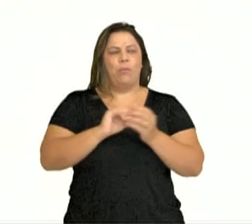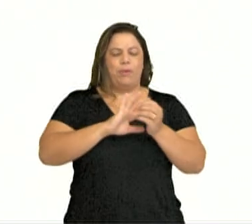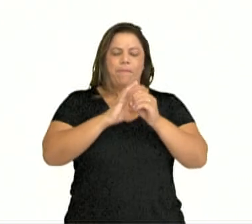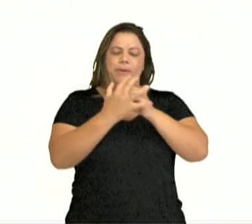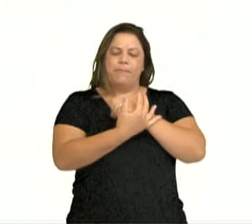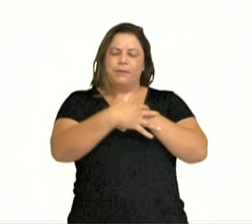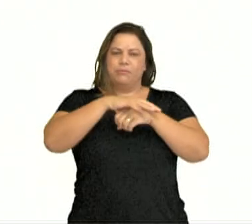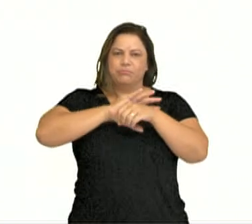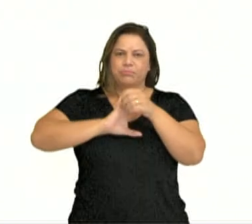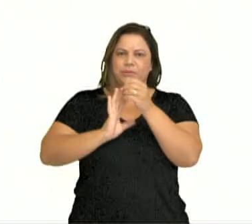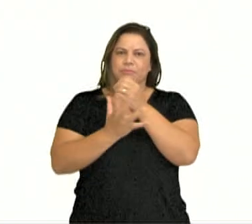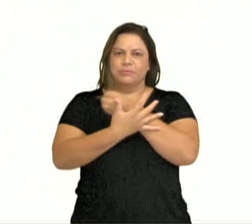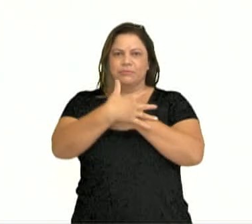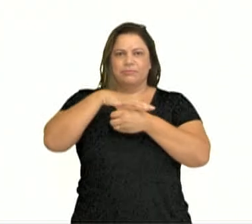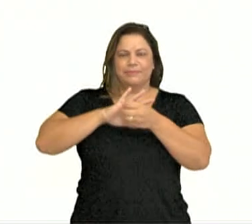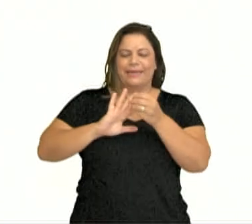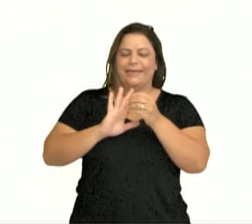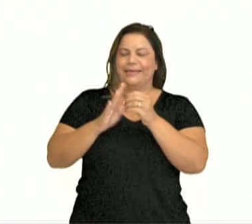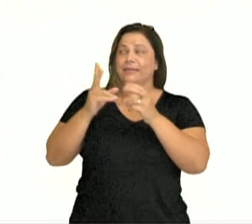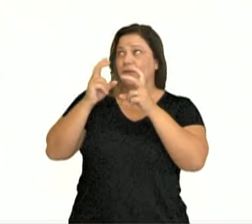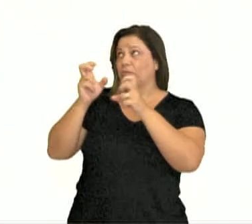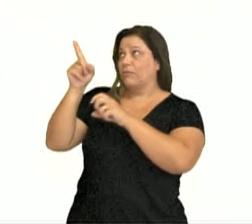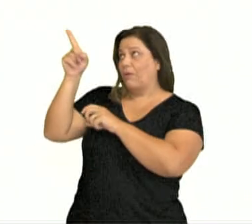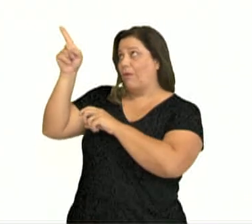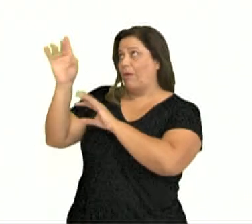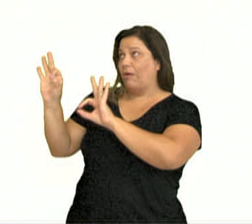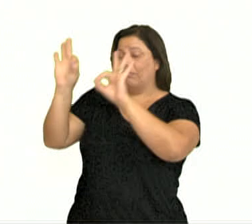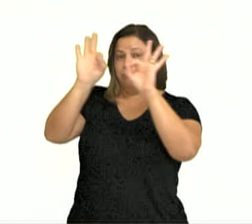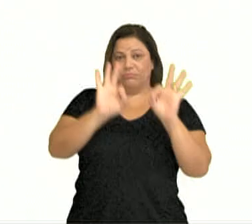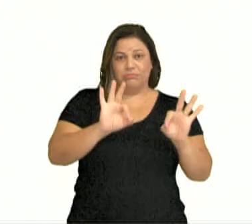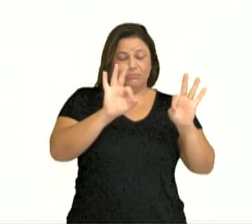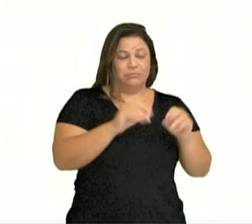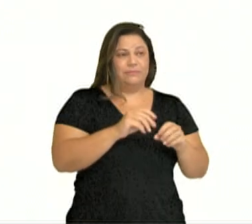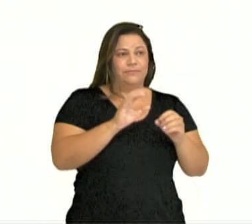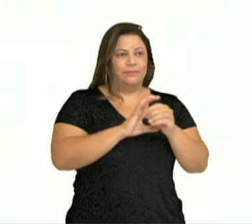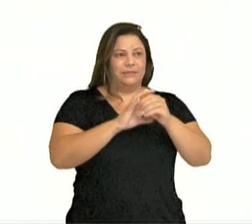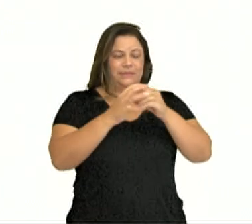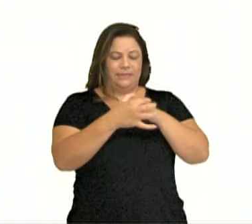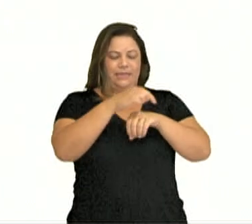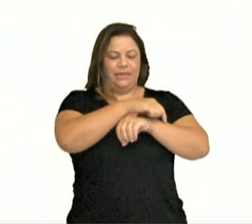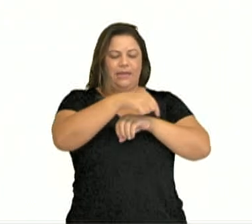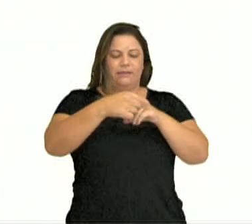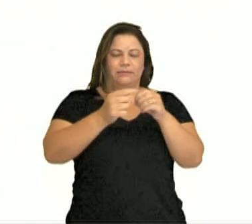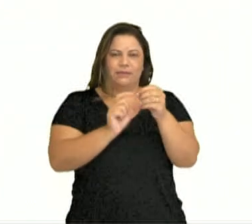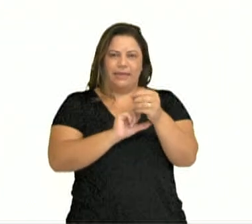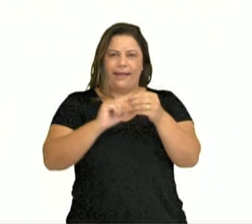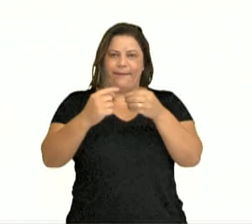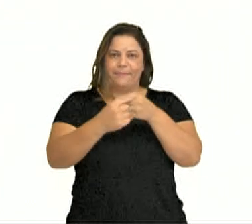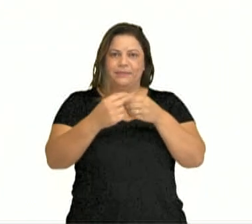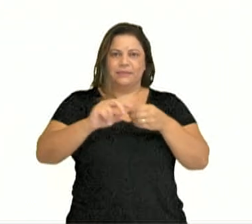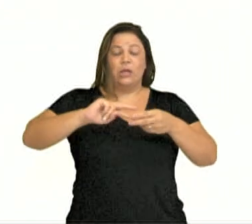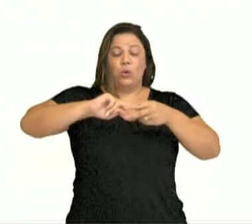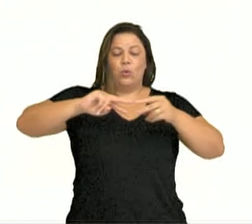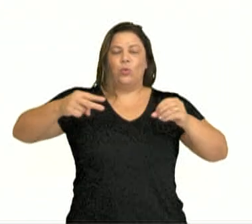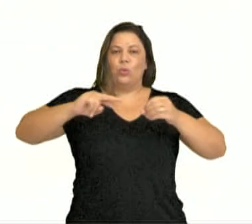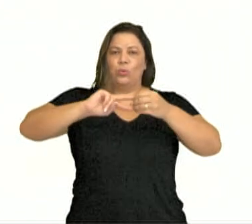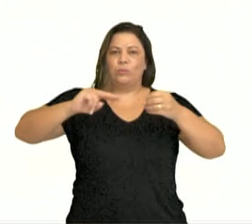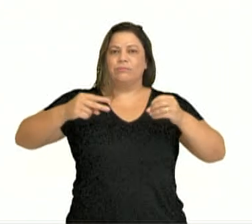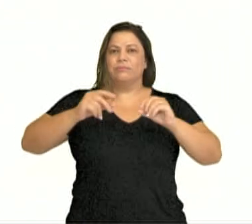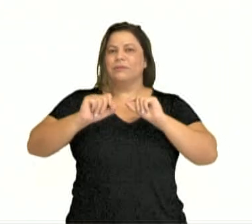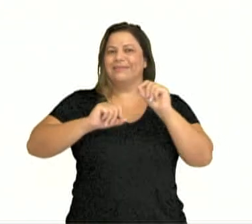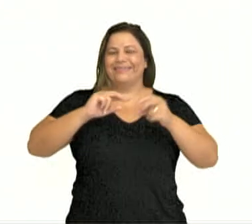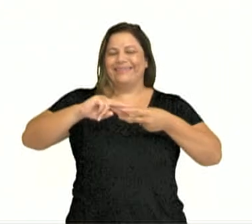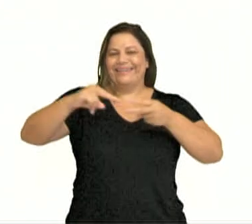peptídeo glicano, uma cápsula rígida, forte e densa, e o DNA circular do